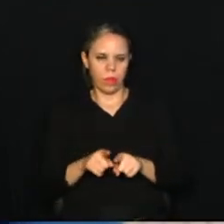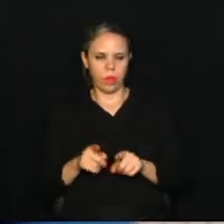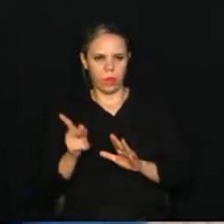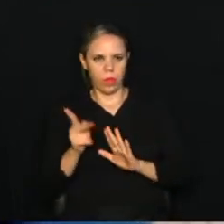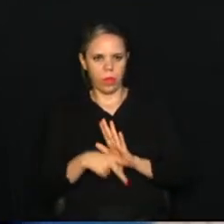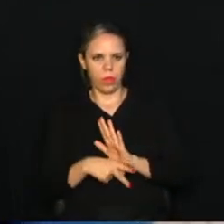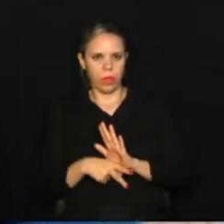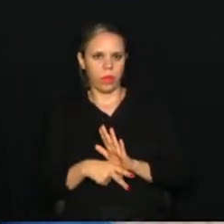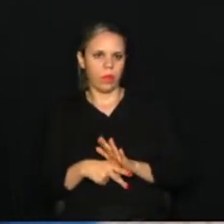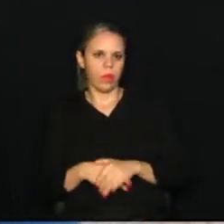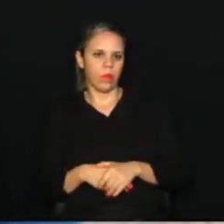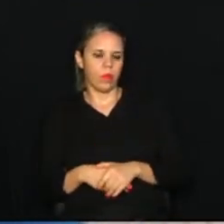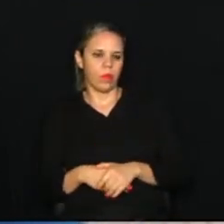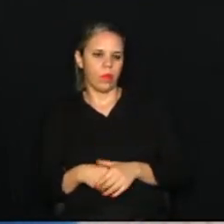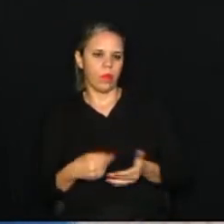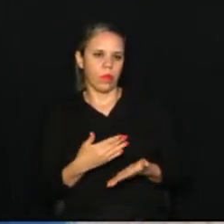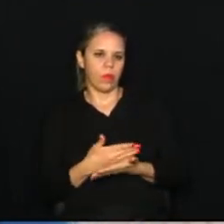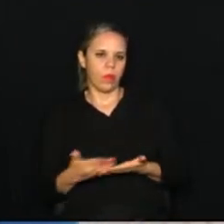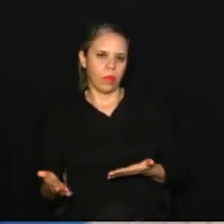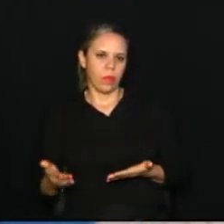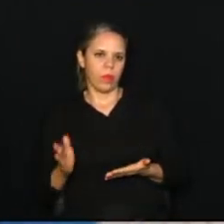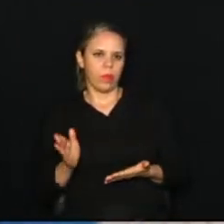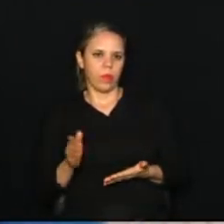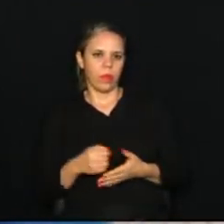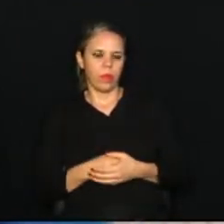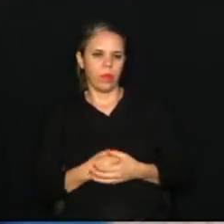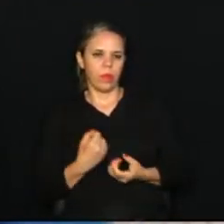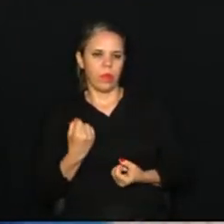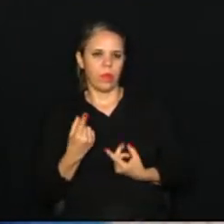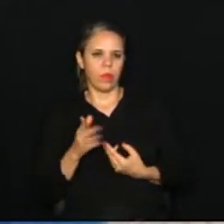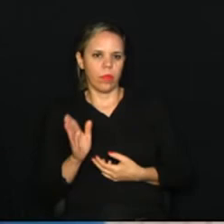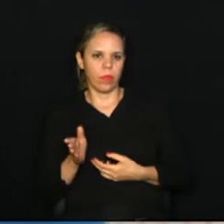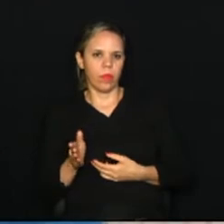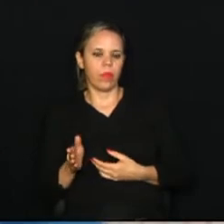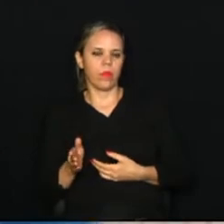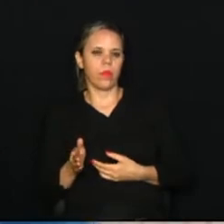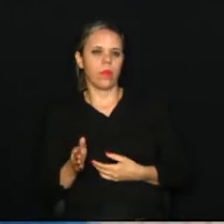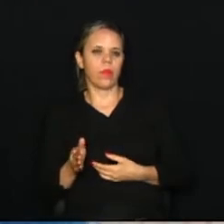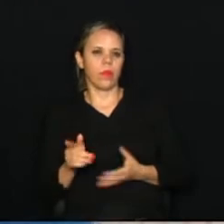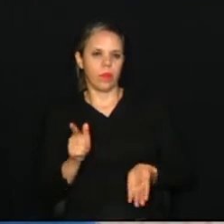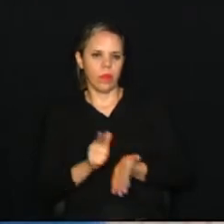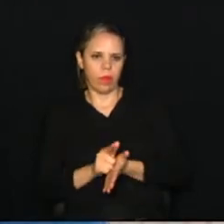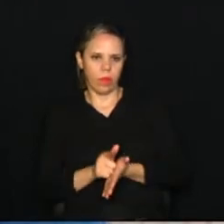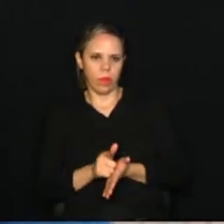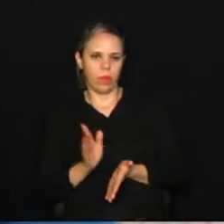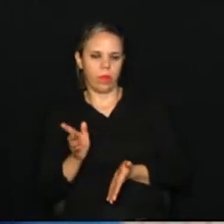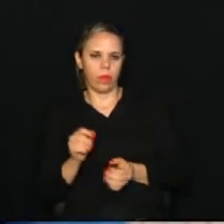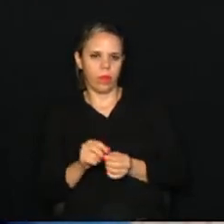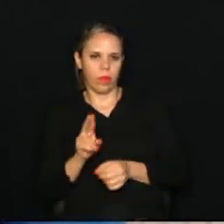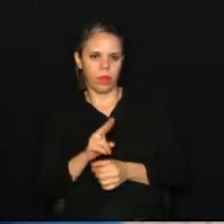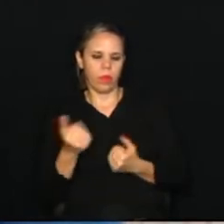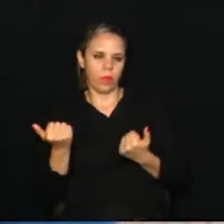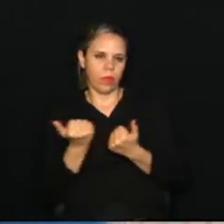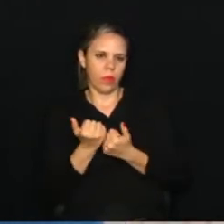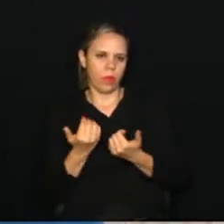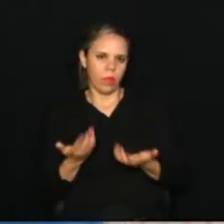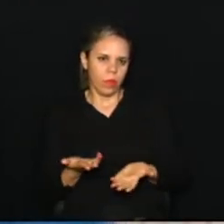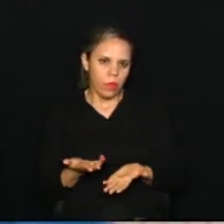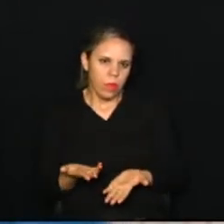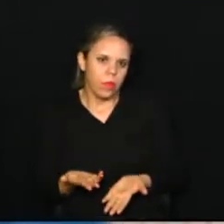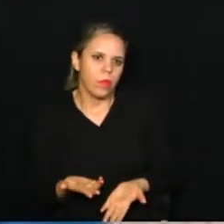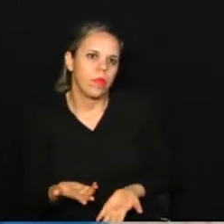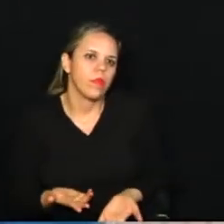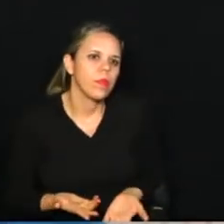do GED, que podemos começar com alguma coisa já em papel, que possa estar ocupando espaço aí, pode estar